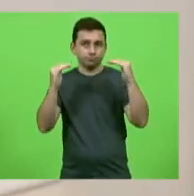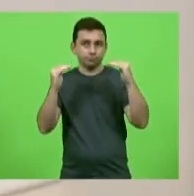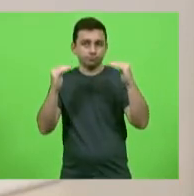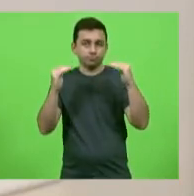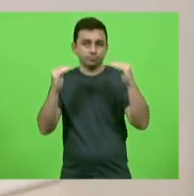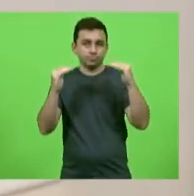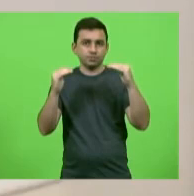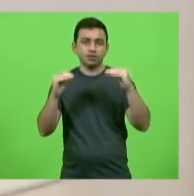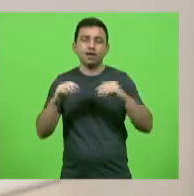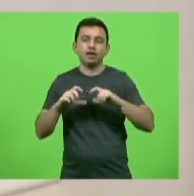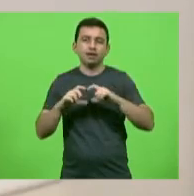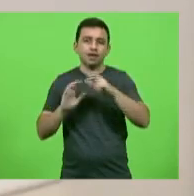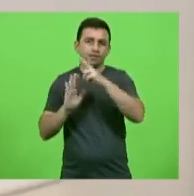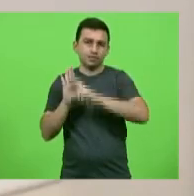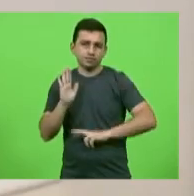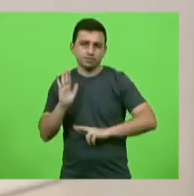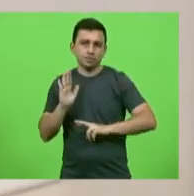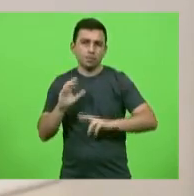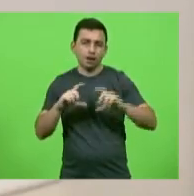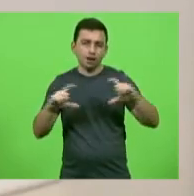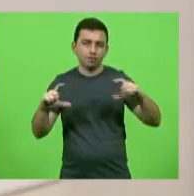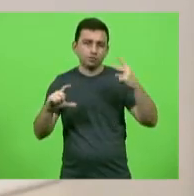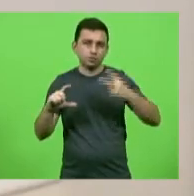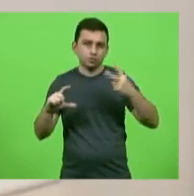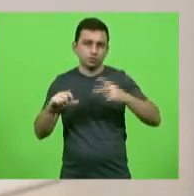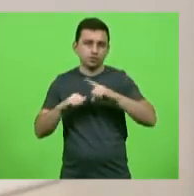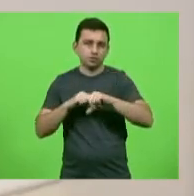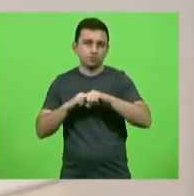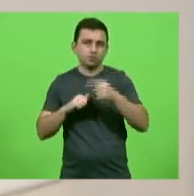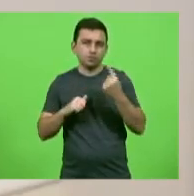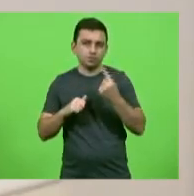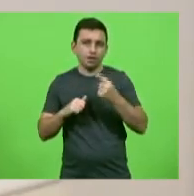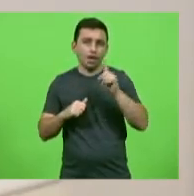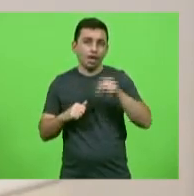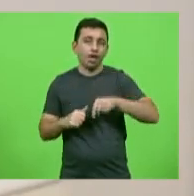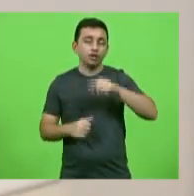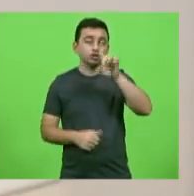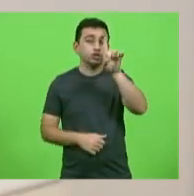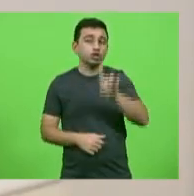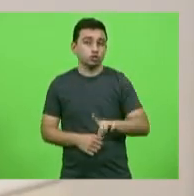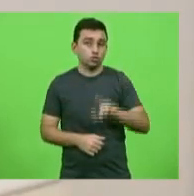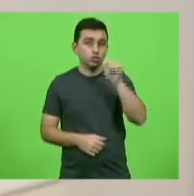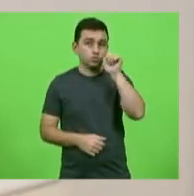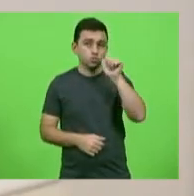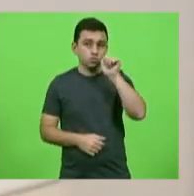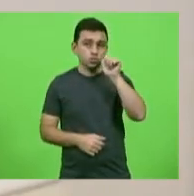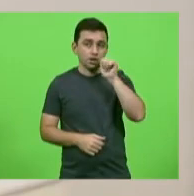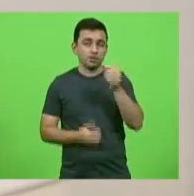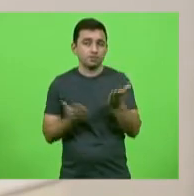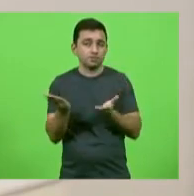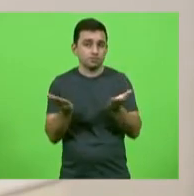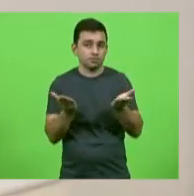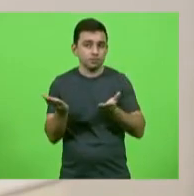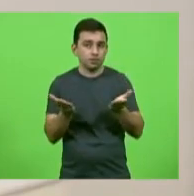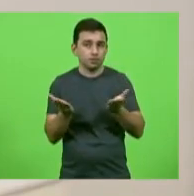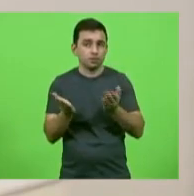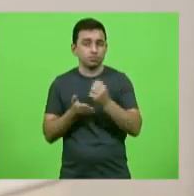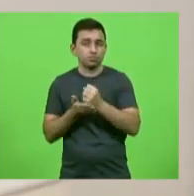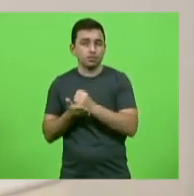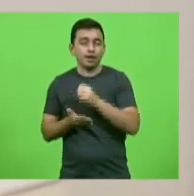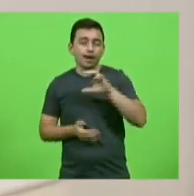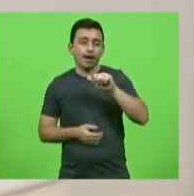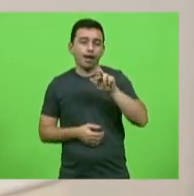parágrafo 2º do artigo 1º foi determinada pela diretora de gestão de licitação e contratos, senhora Karen